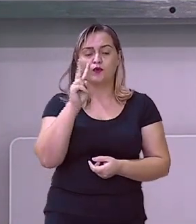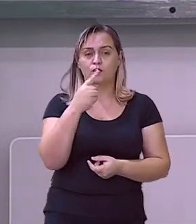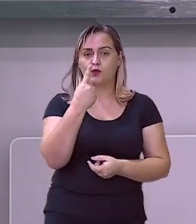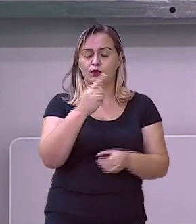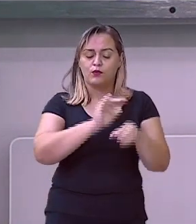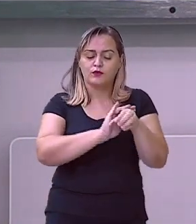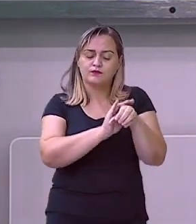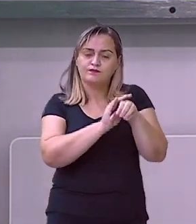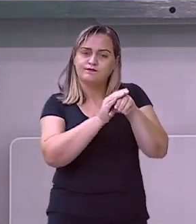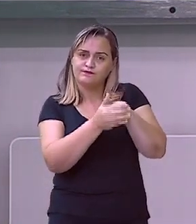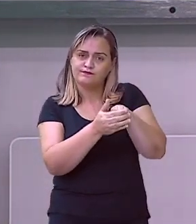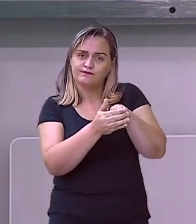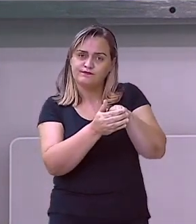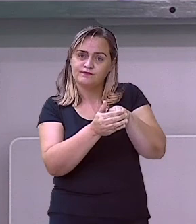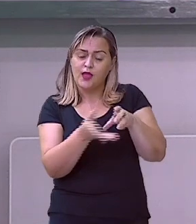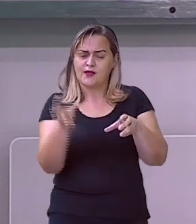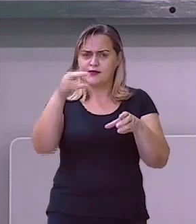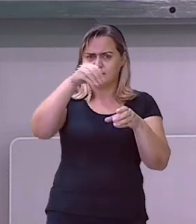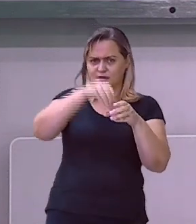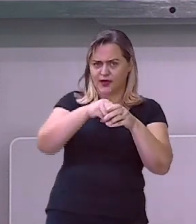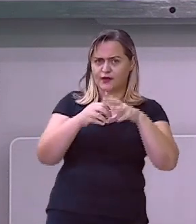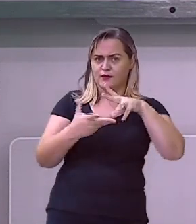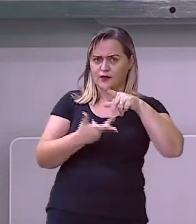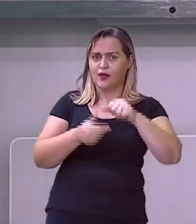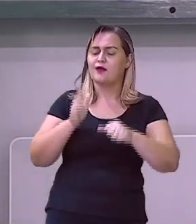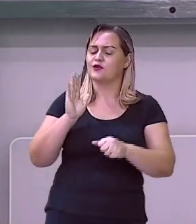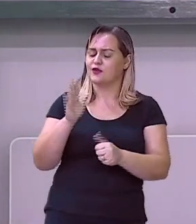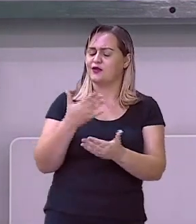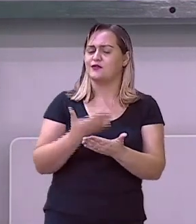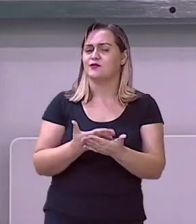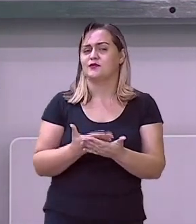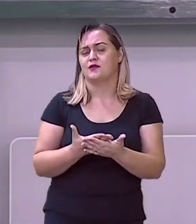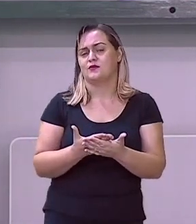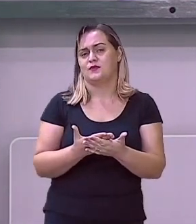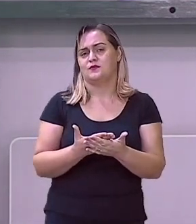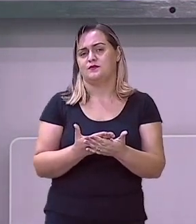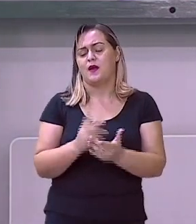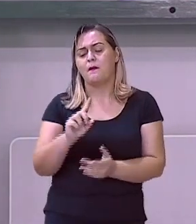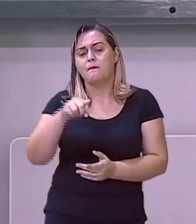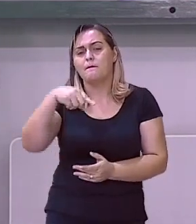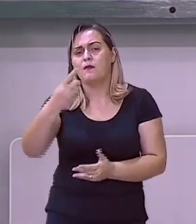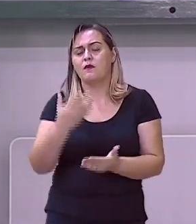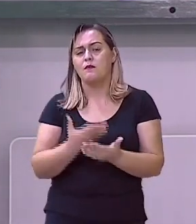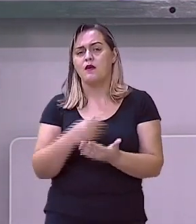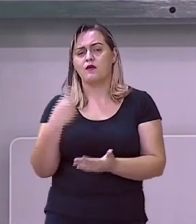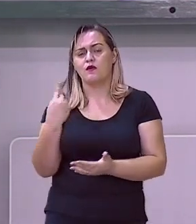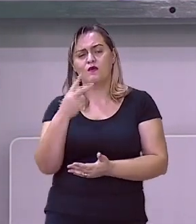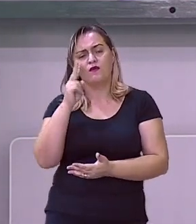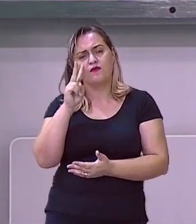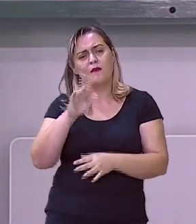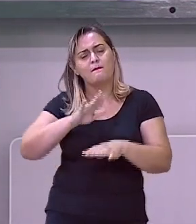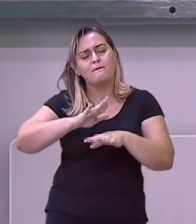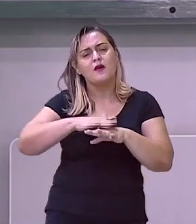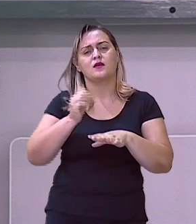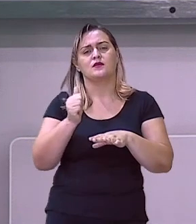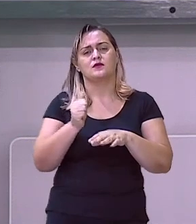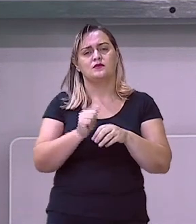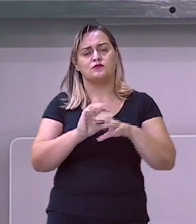Externo. Interno nós falamos na aula anterior. Tá certo? Na próxima aula, nós vamos falar um pouquinho sobre a